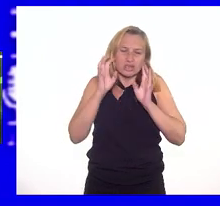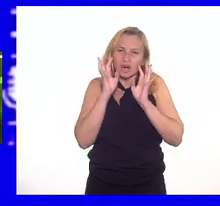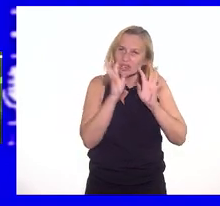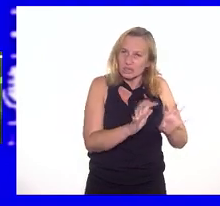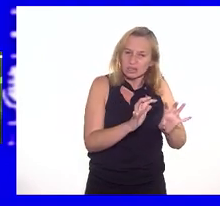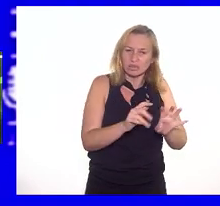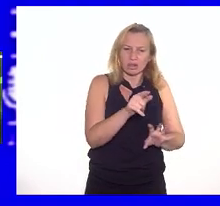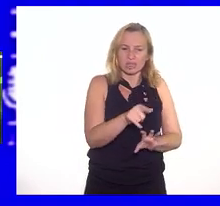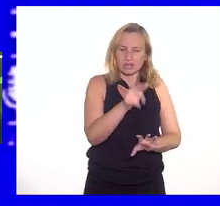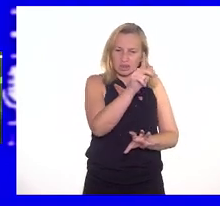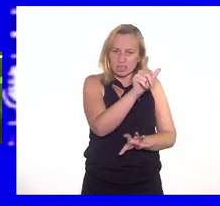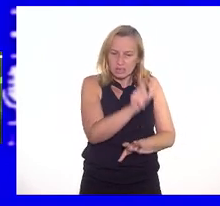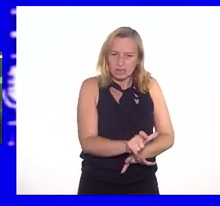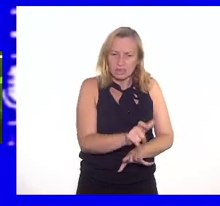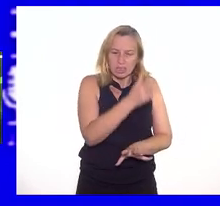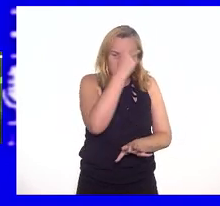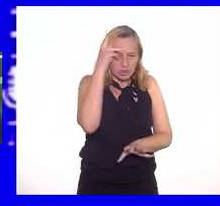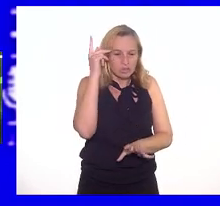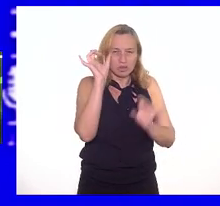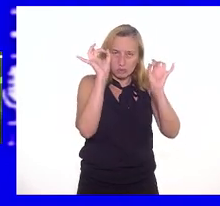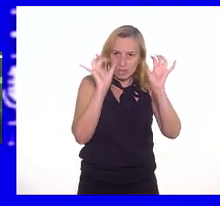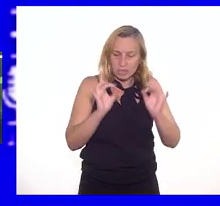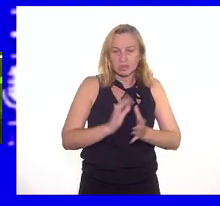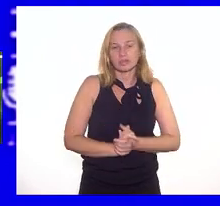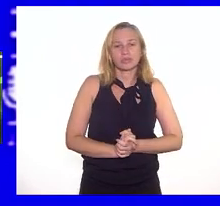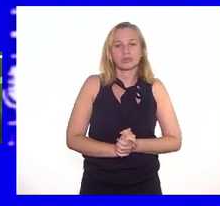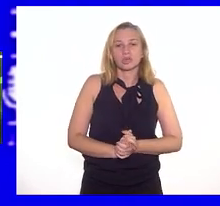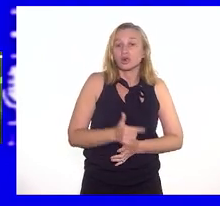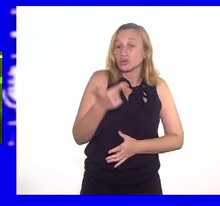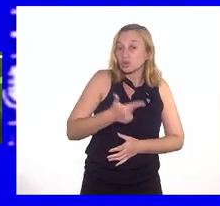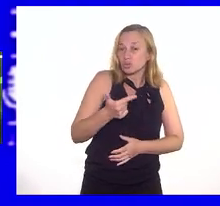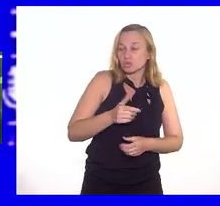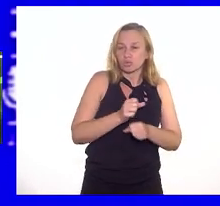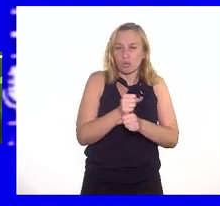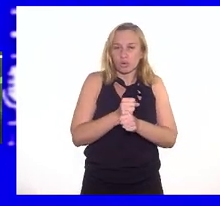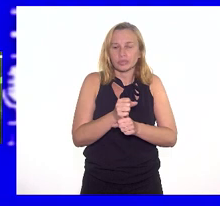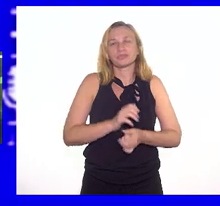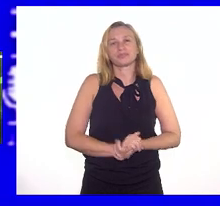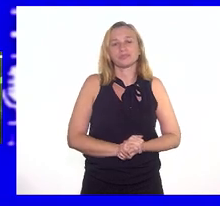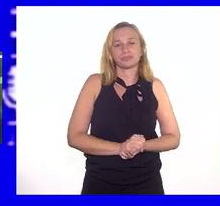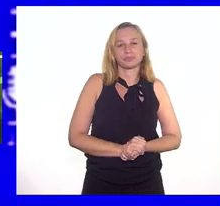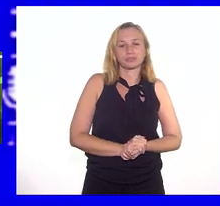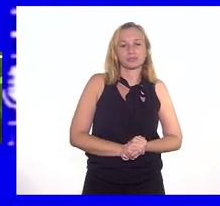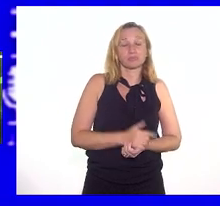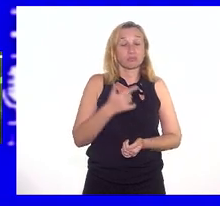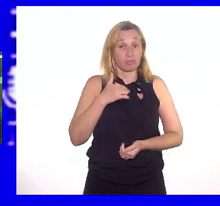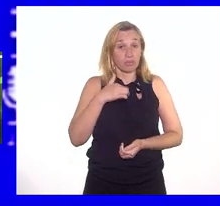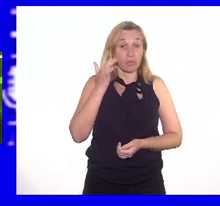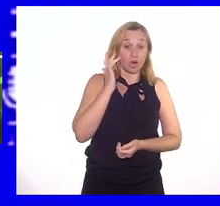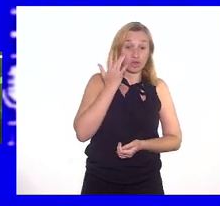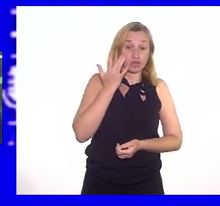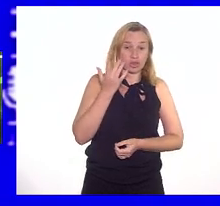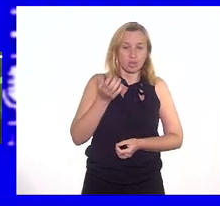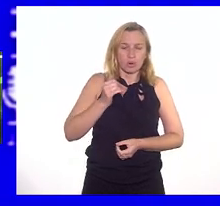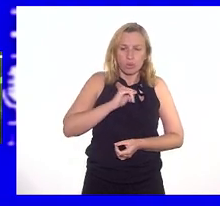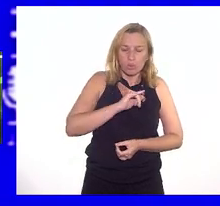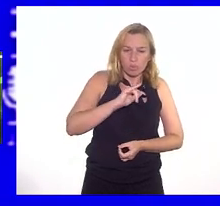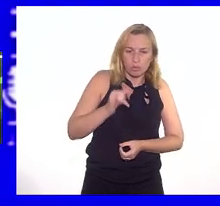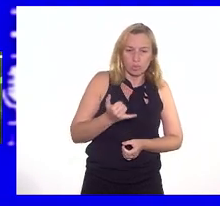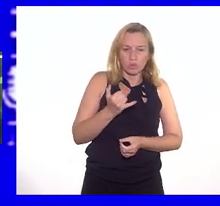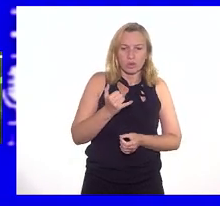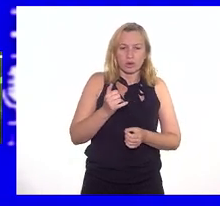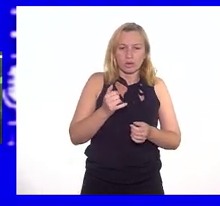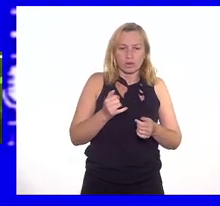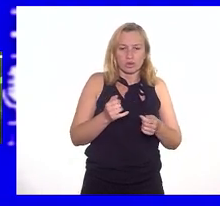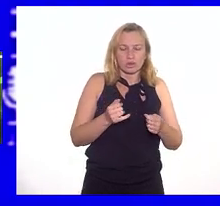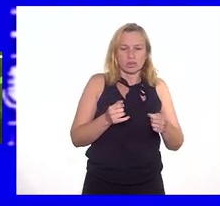a essas pessoas tão especiais. No segundo ano, quando achei que seria a oportunidade de discutirmos essa